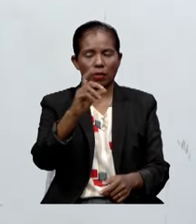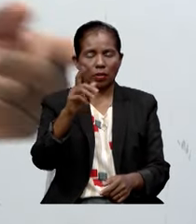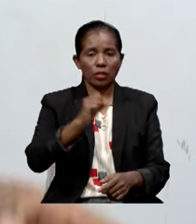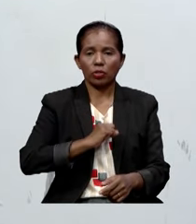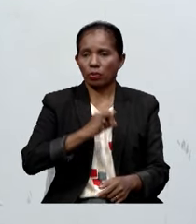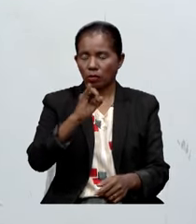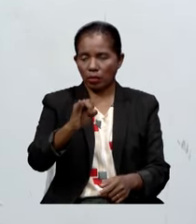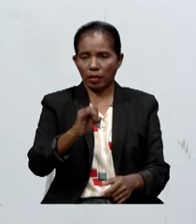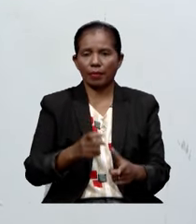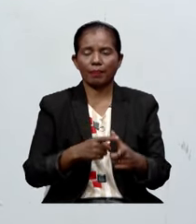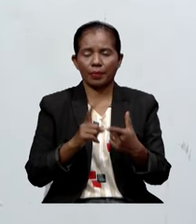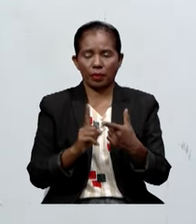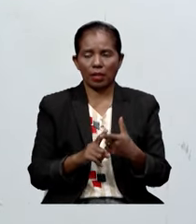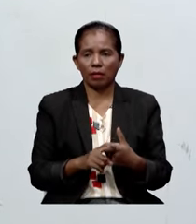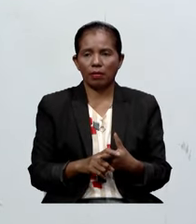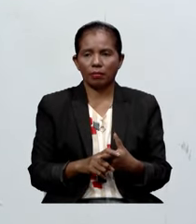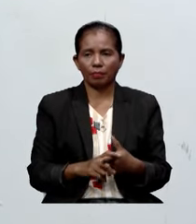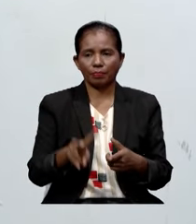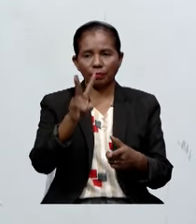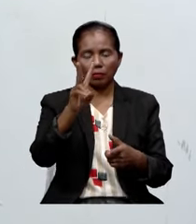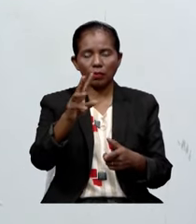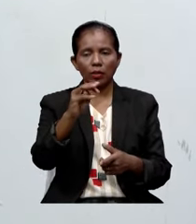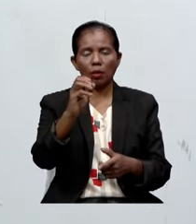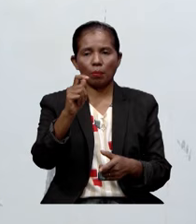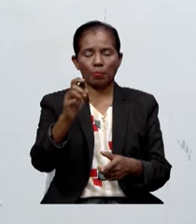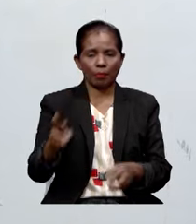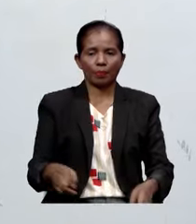ne motalomea segundo ma